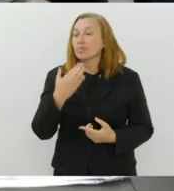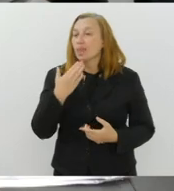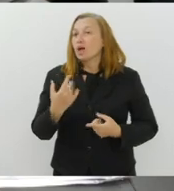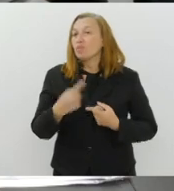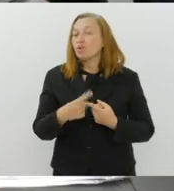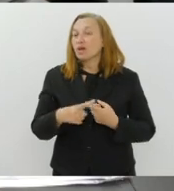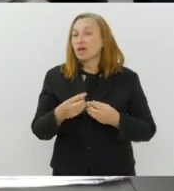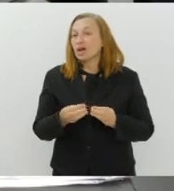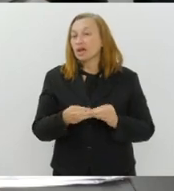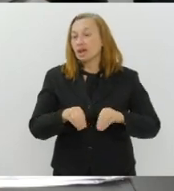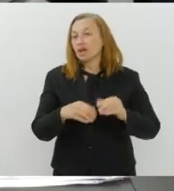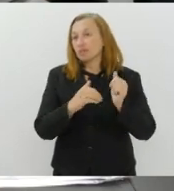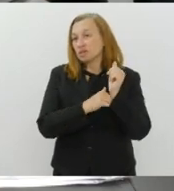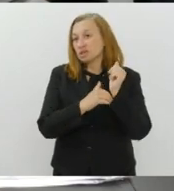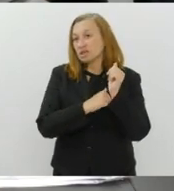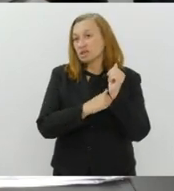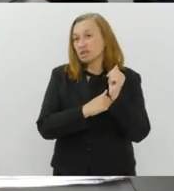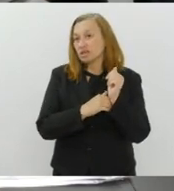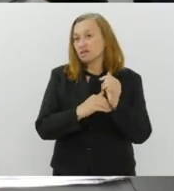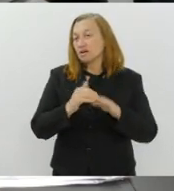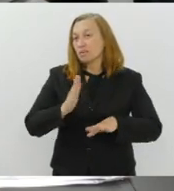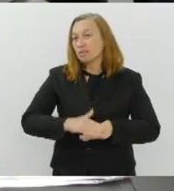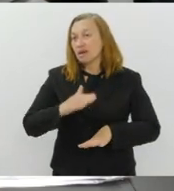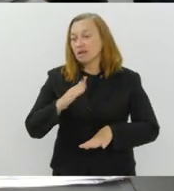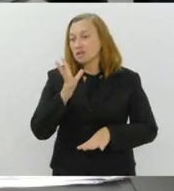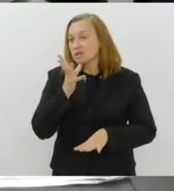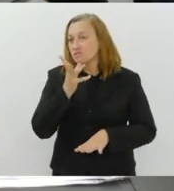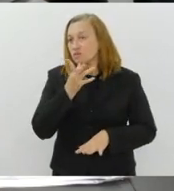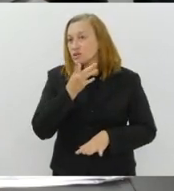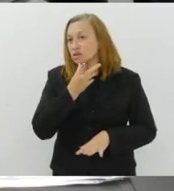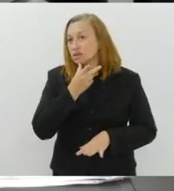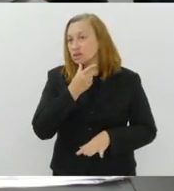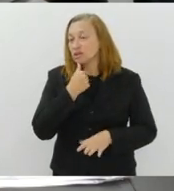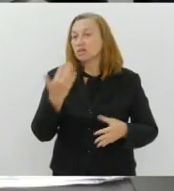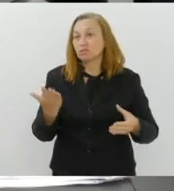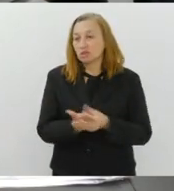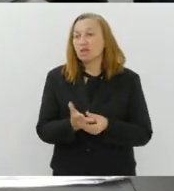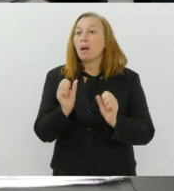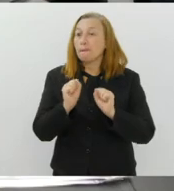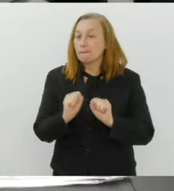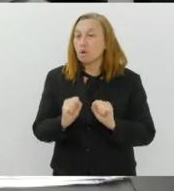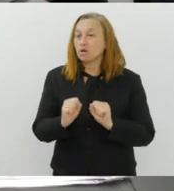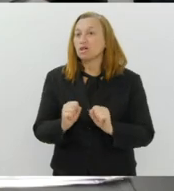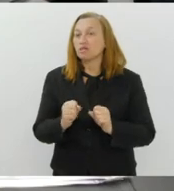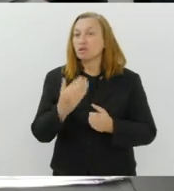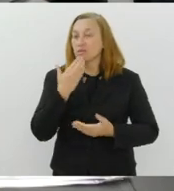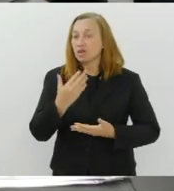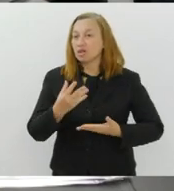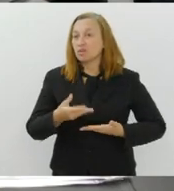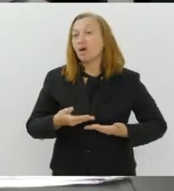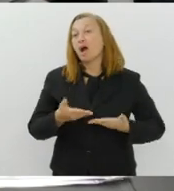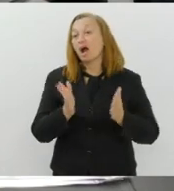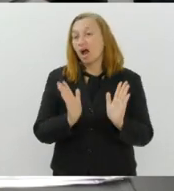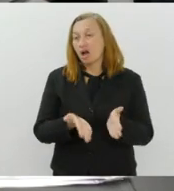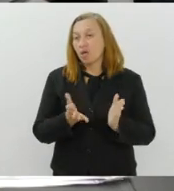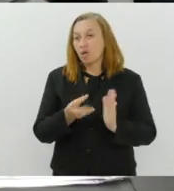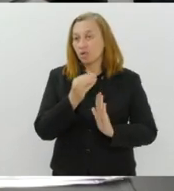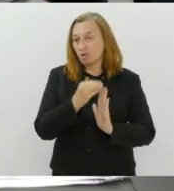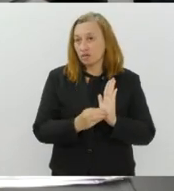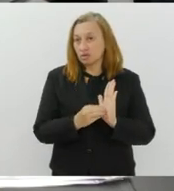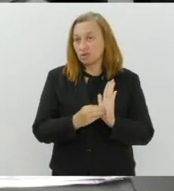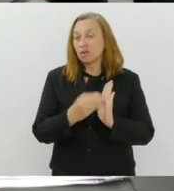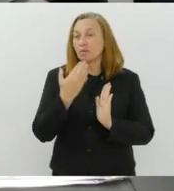do sigilo vai fazer com que seja cada vez mais demorado o processo. Então, nós podemos fazer um ofício agora solicitando